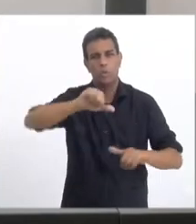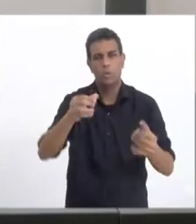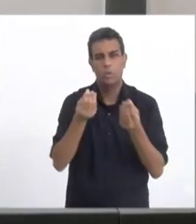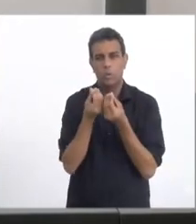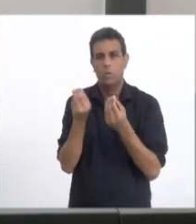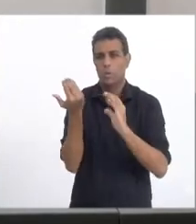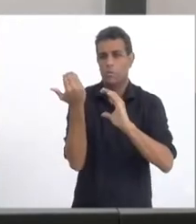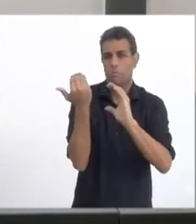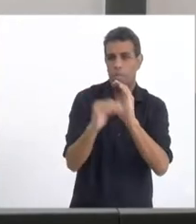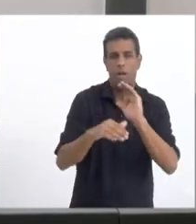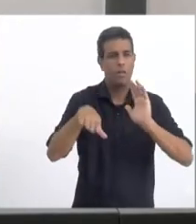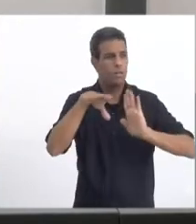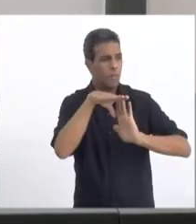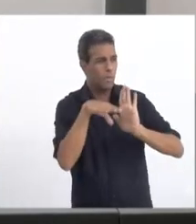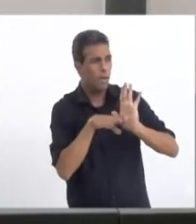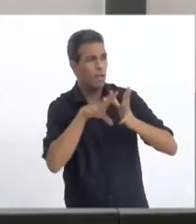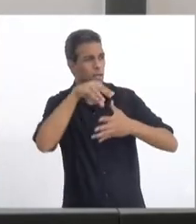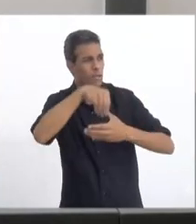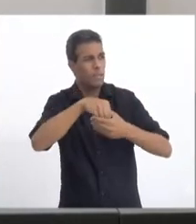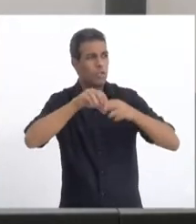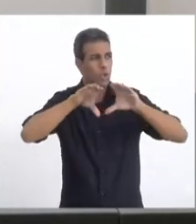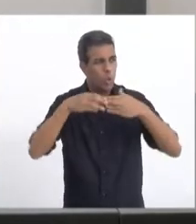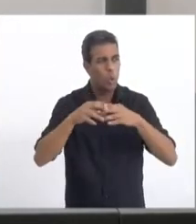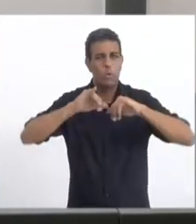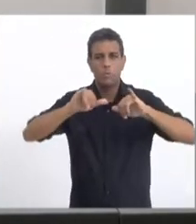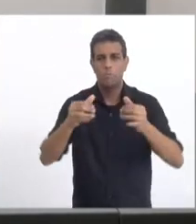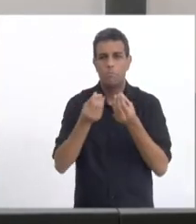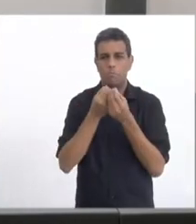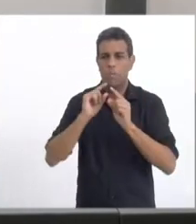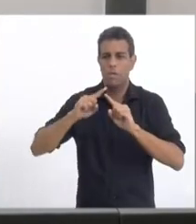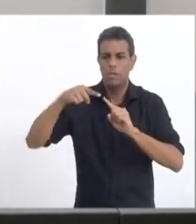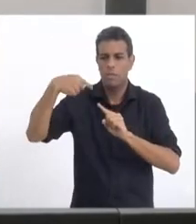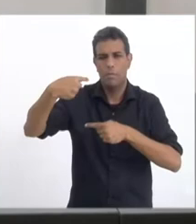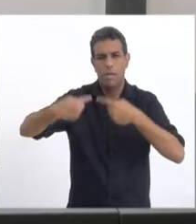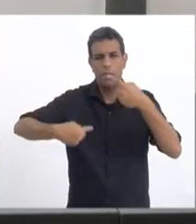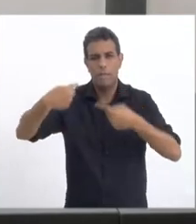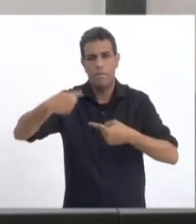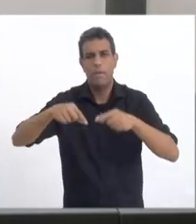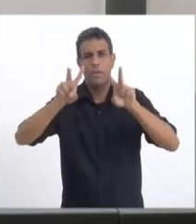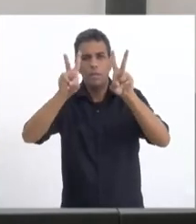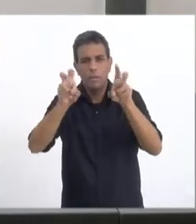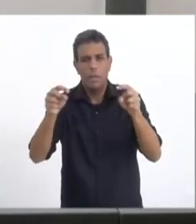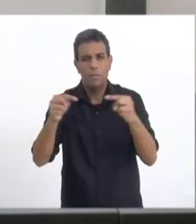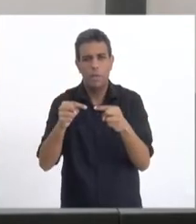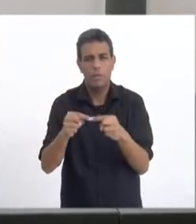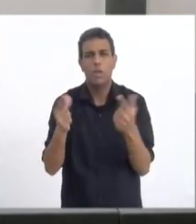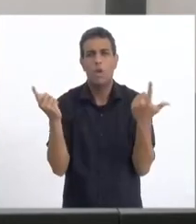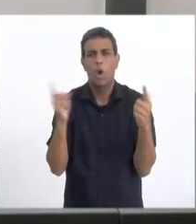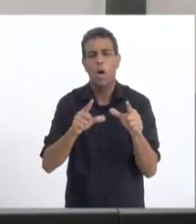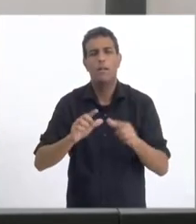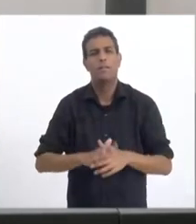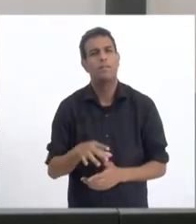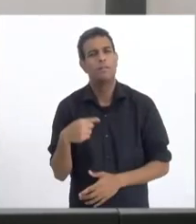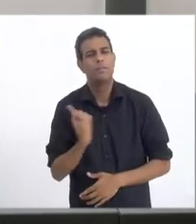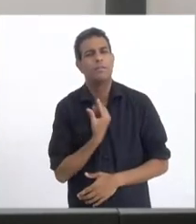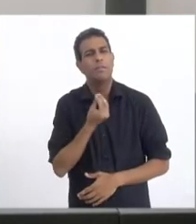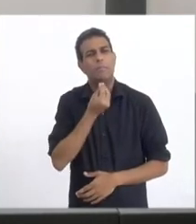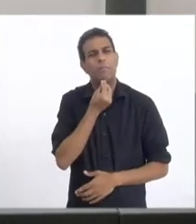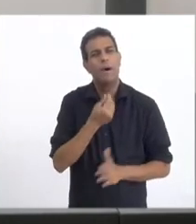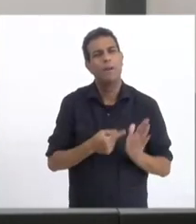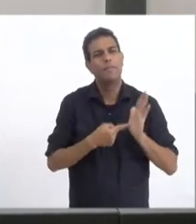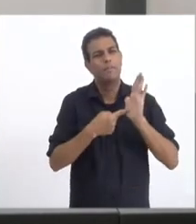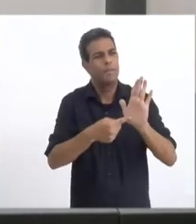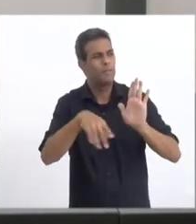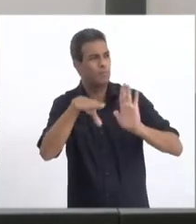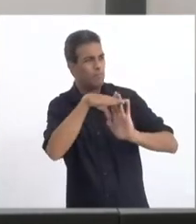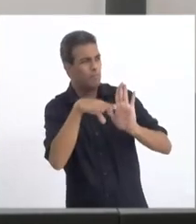estar enviando para a nossa comissão e a gente vem estar debruçando juntamente com nossa equipe técnica também para poder